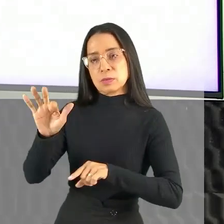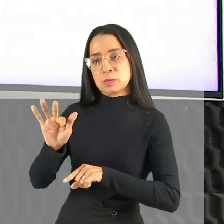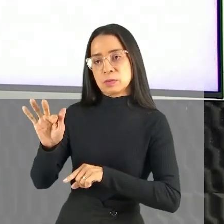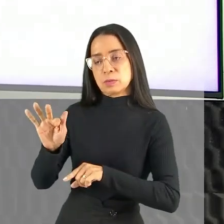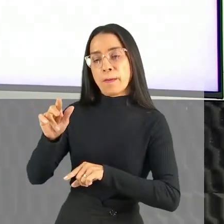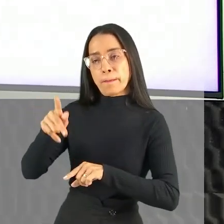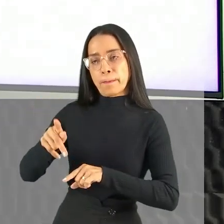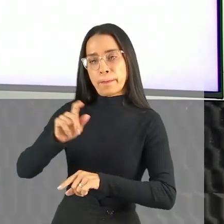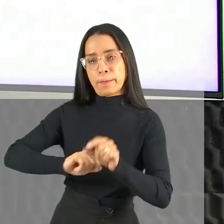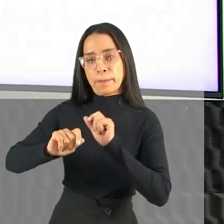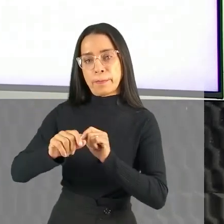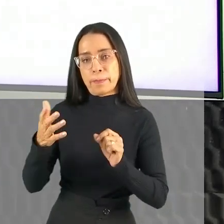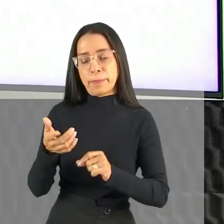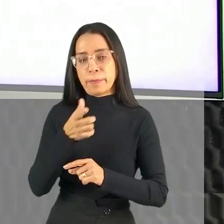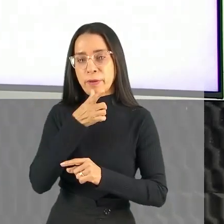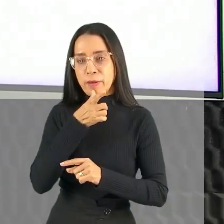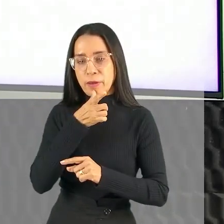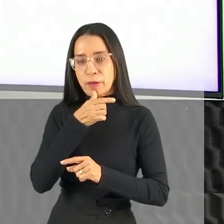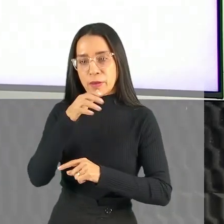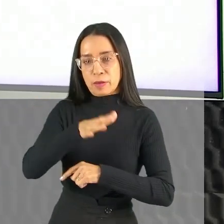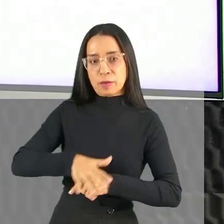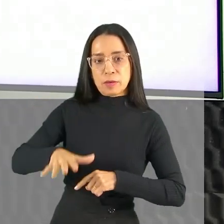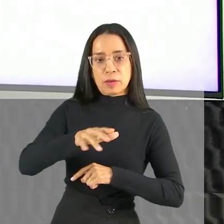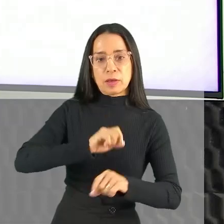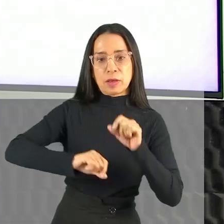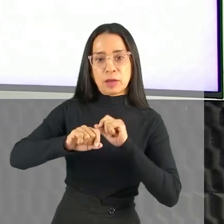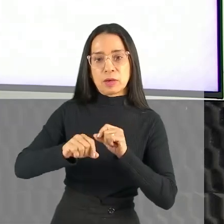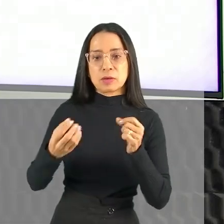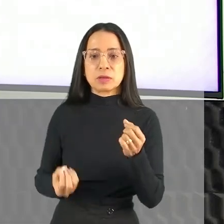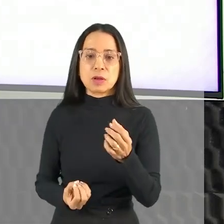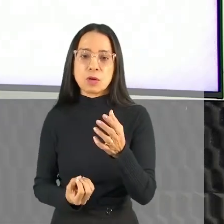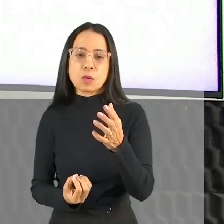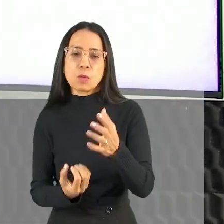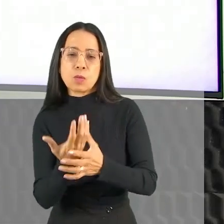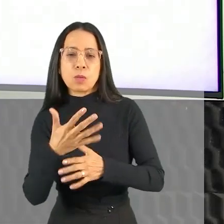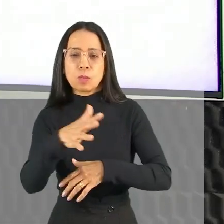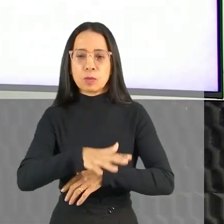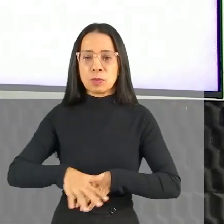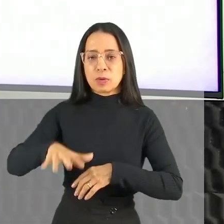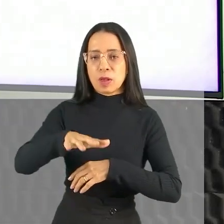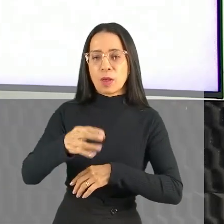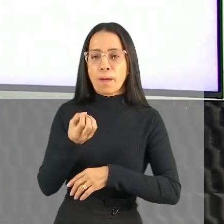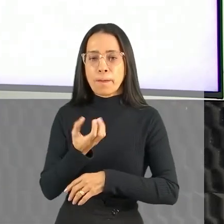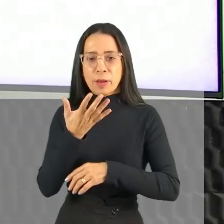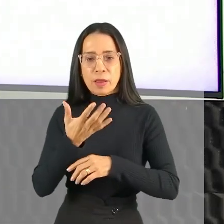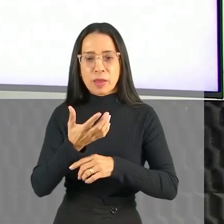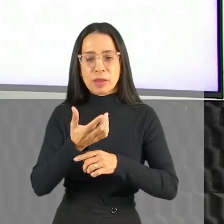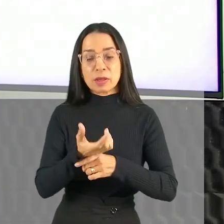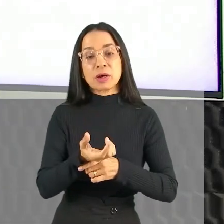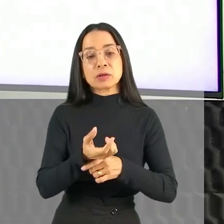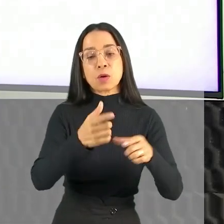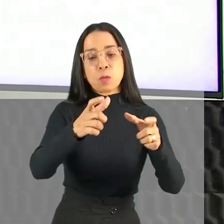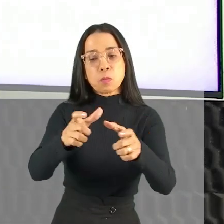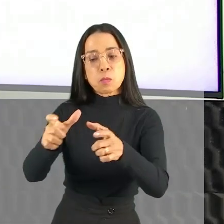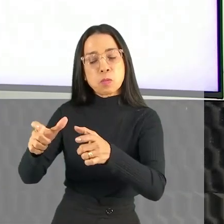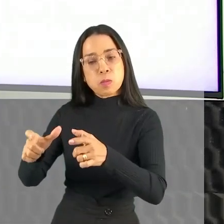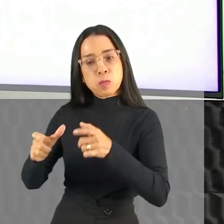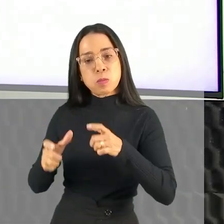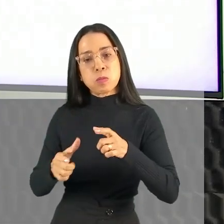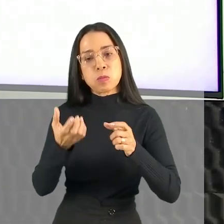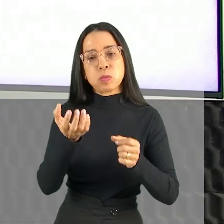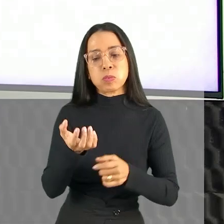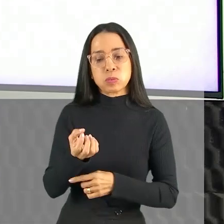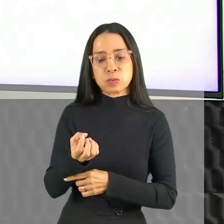favorável à grande e à rápida multiplicação de algas. A oferta dos nutrientes